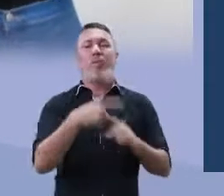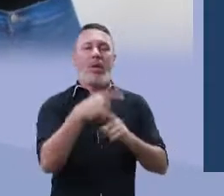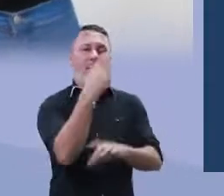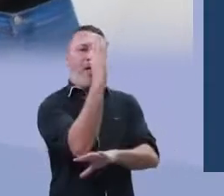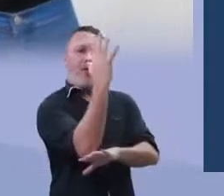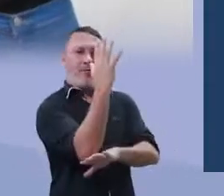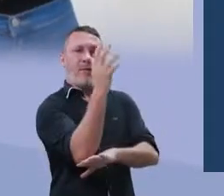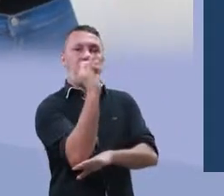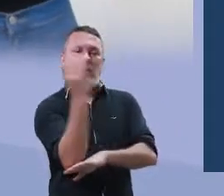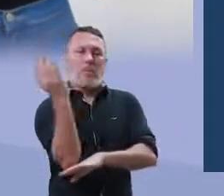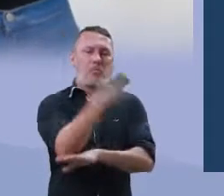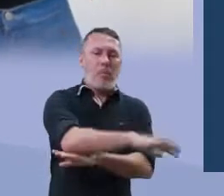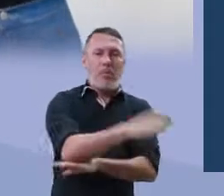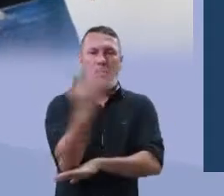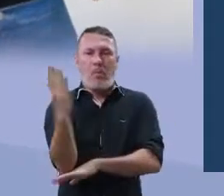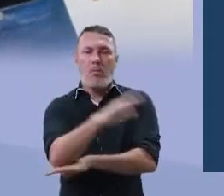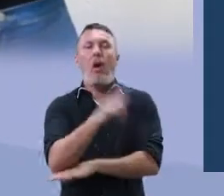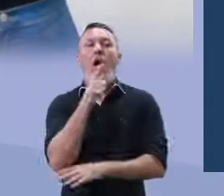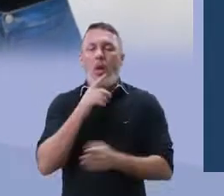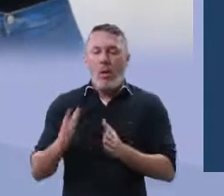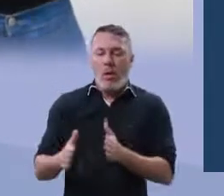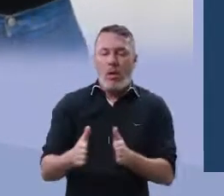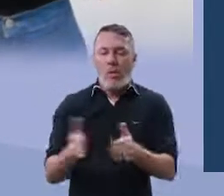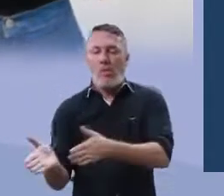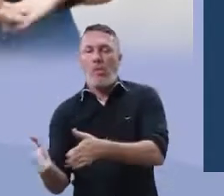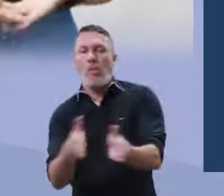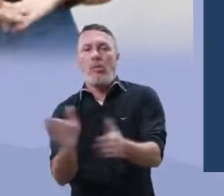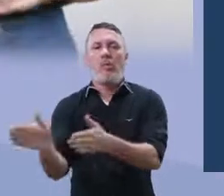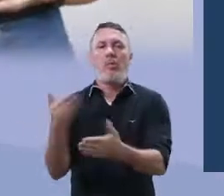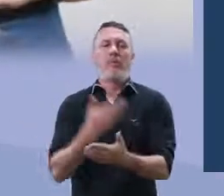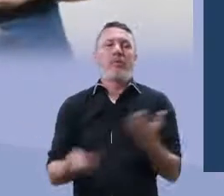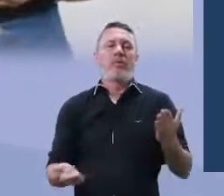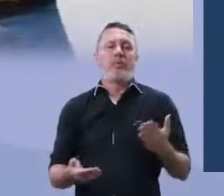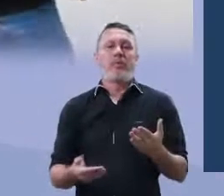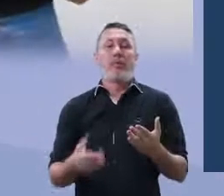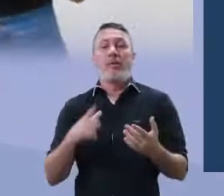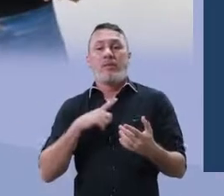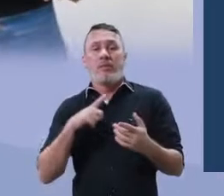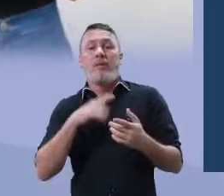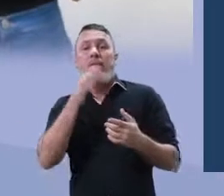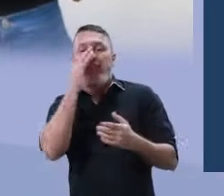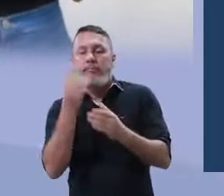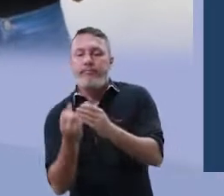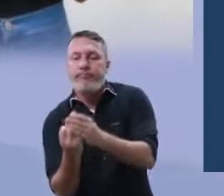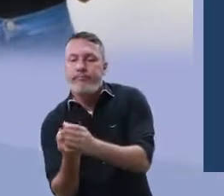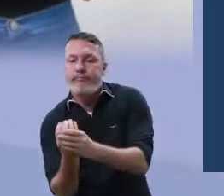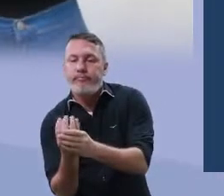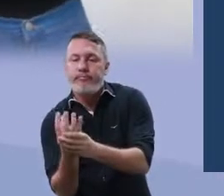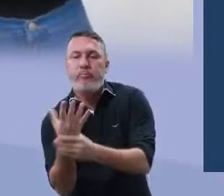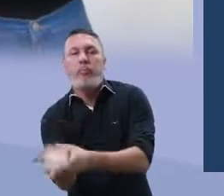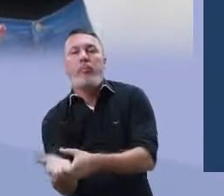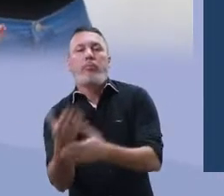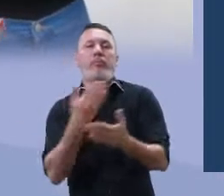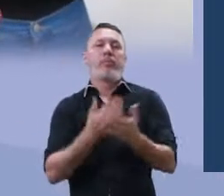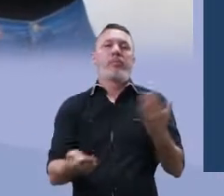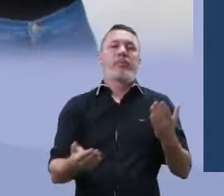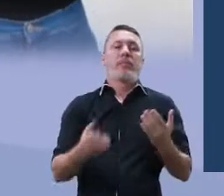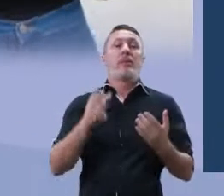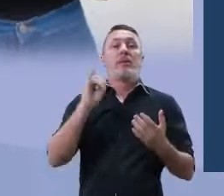cobertura vegetal, os níveis de evapotranspiração também vão diminuir. Se a planta tem uma evaporação